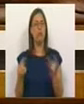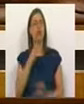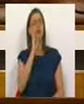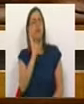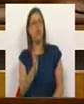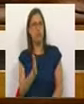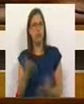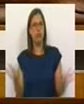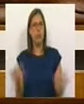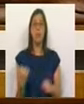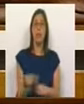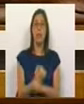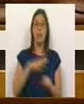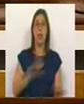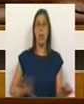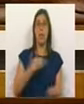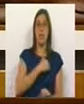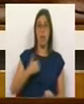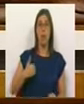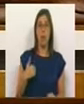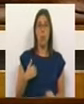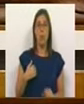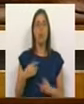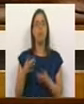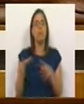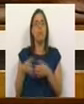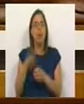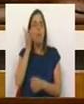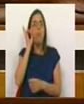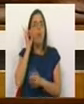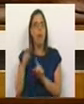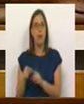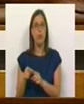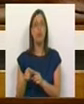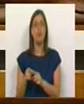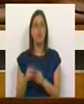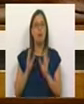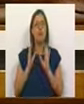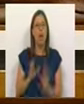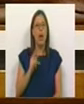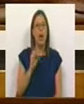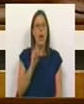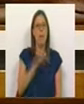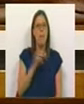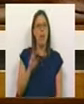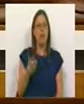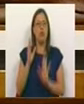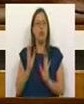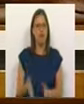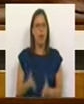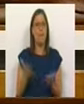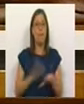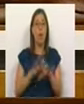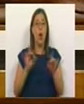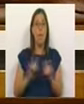debate, do Serviço Nacional de Saúde às corporações de bombeiros, que atingem já os 30 milhões de euros, estando